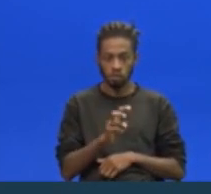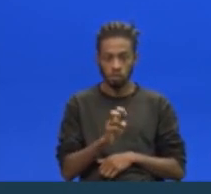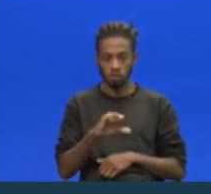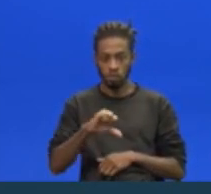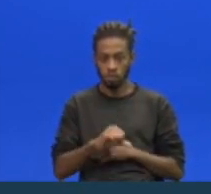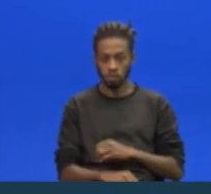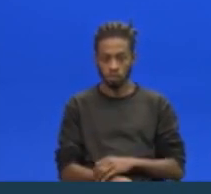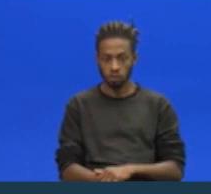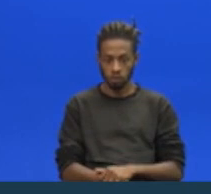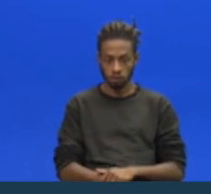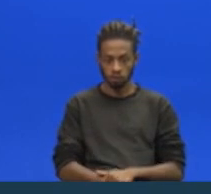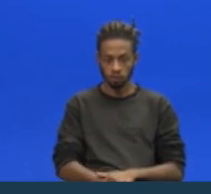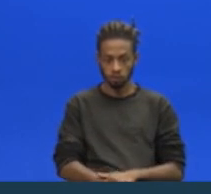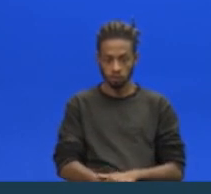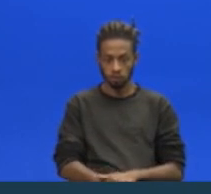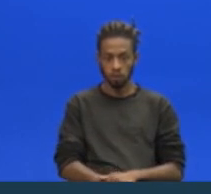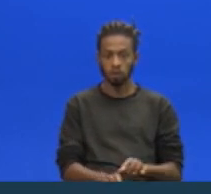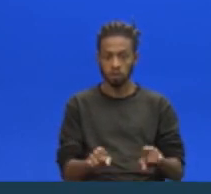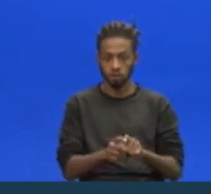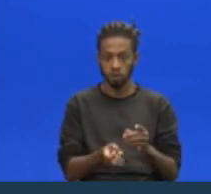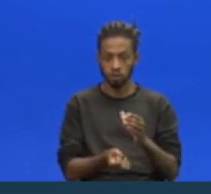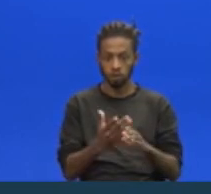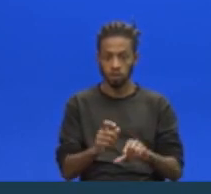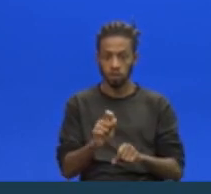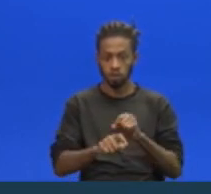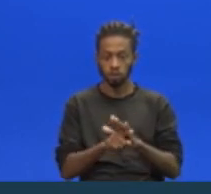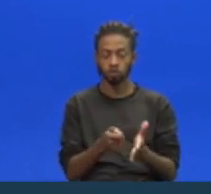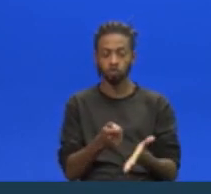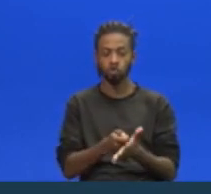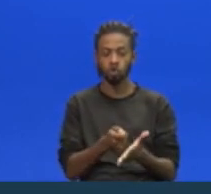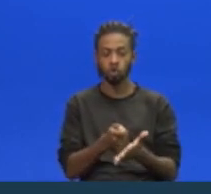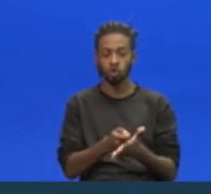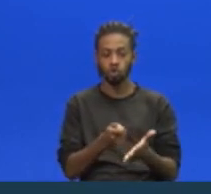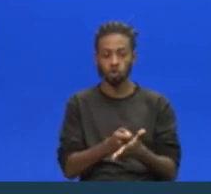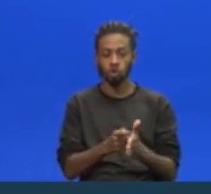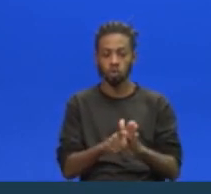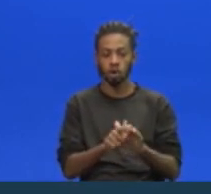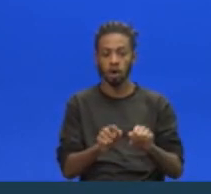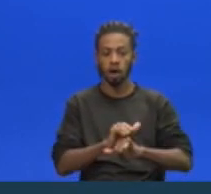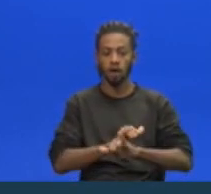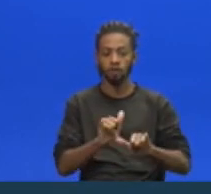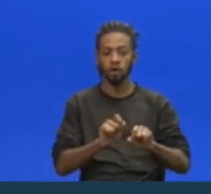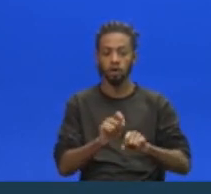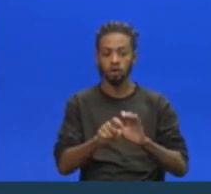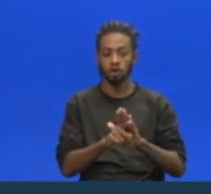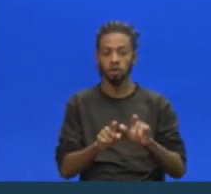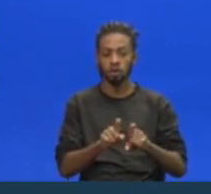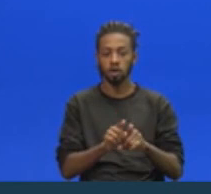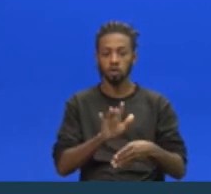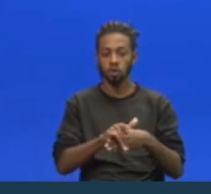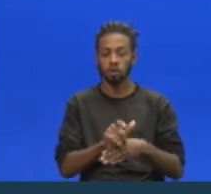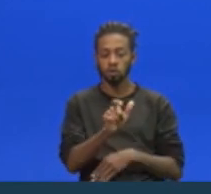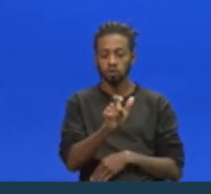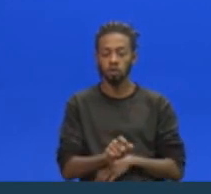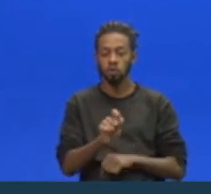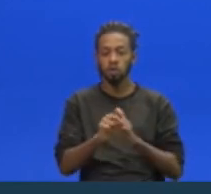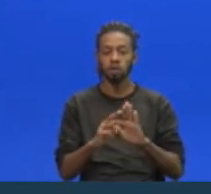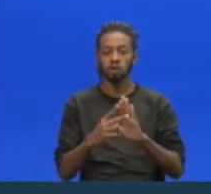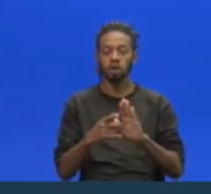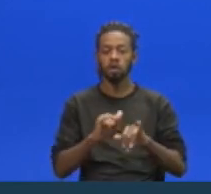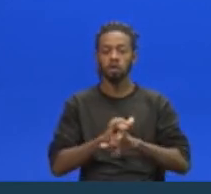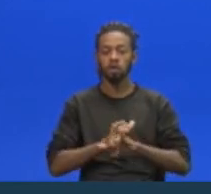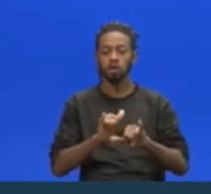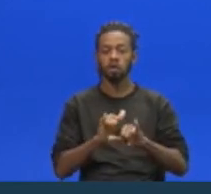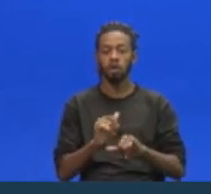6.259, em que também foi criada a obrigatoriedade da notificação compulsória de doenças. O que é a